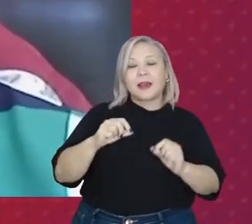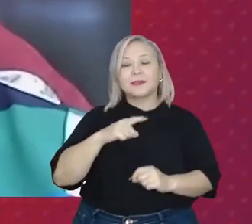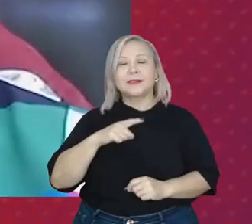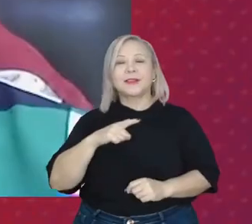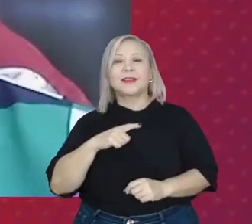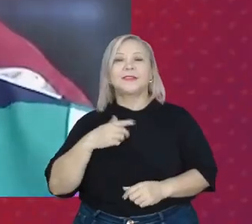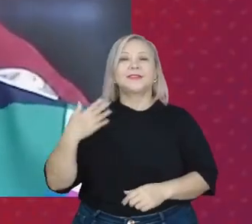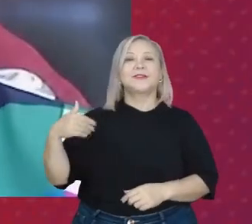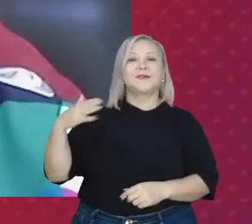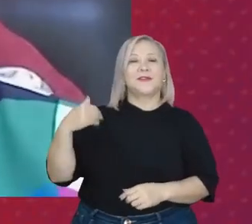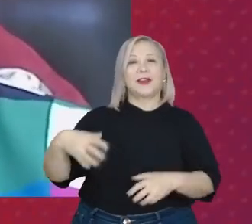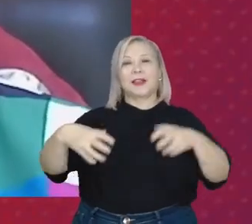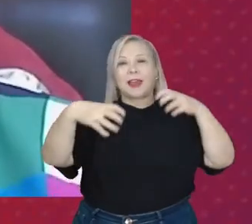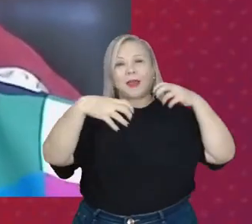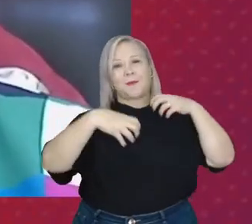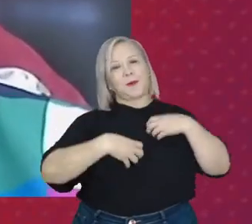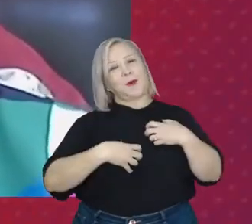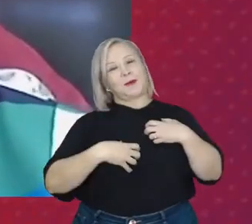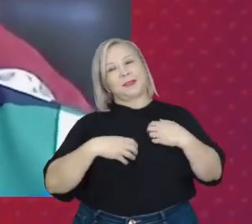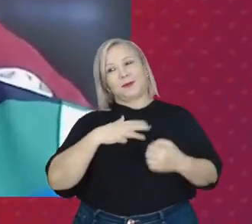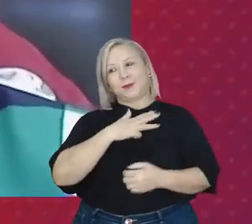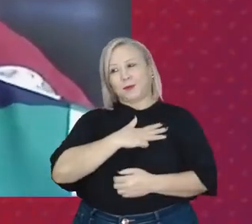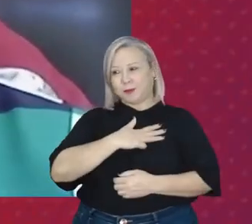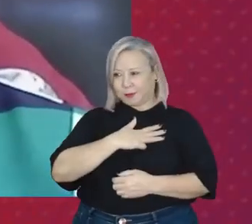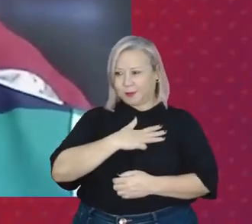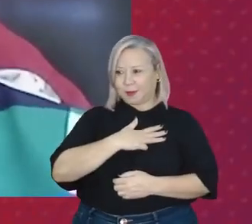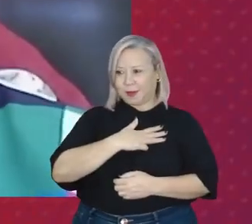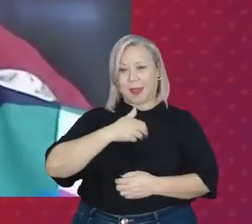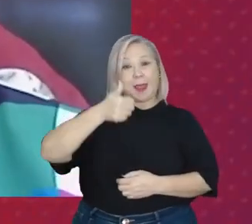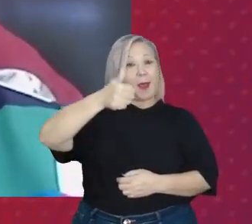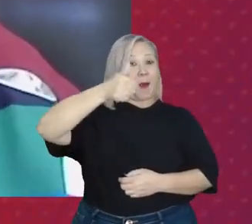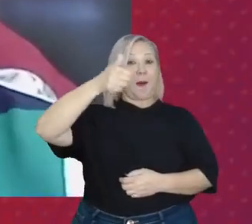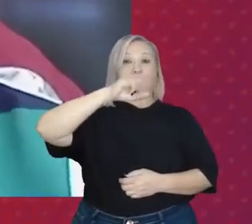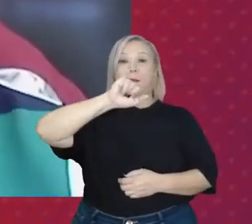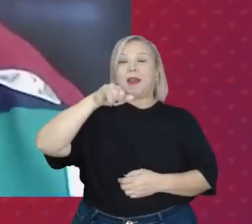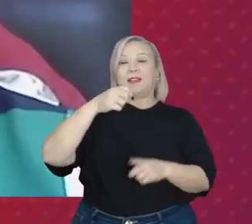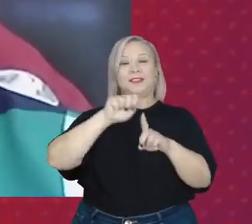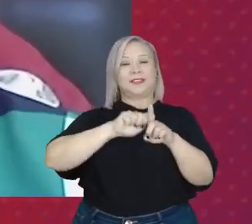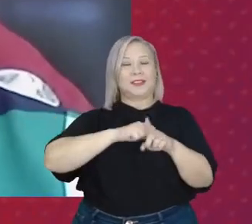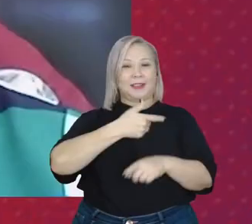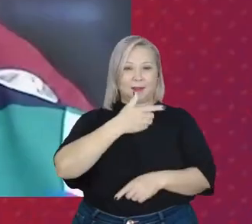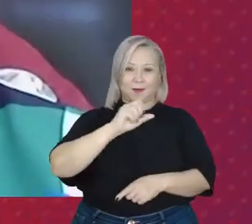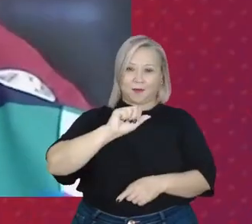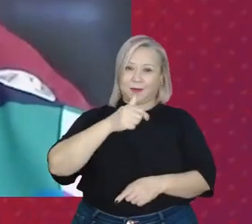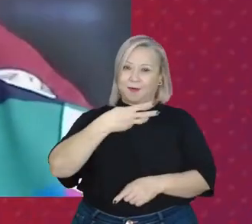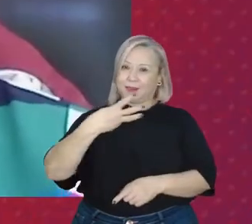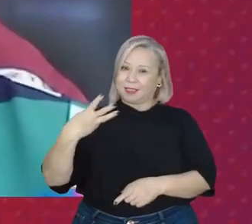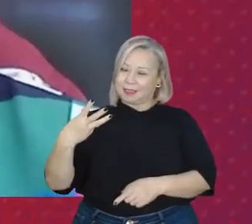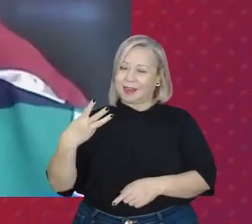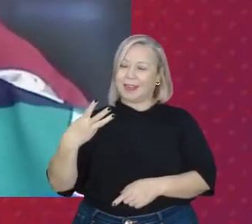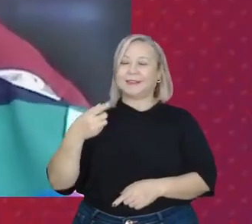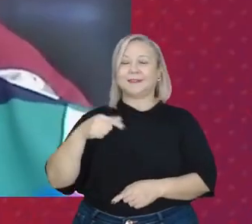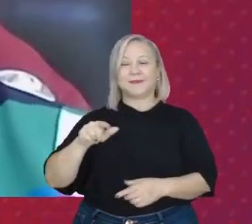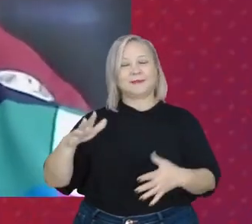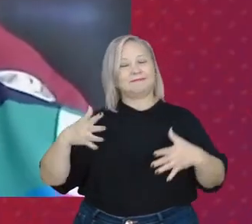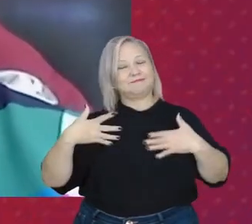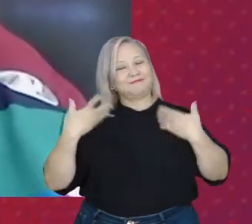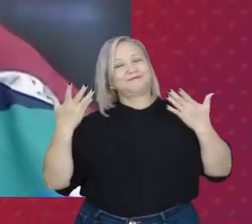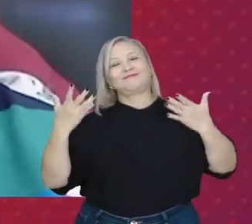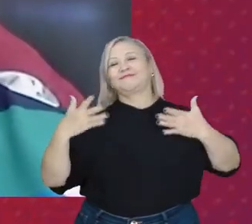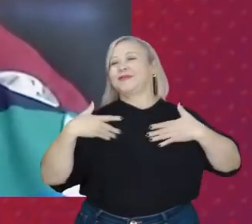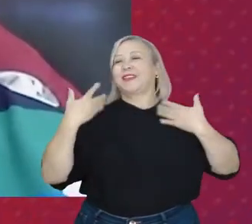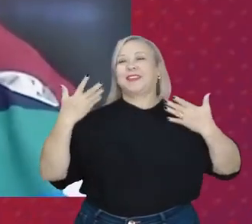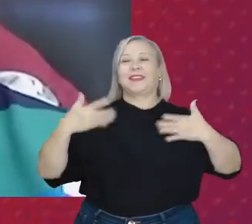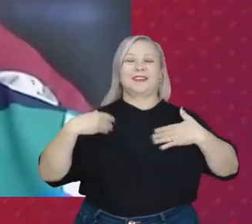tiveram na posse do Lula, em 1º de janeiro de 2023, foi de uma alegria imensa